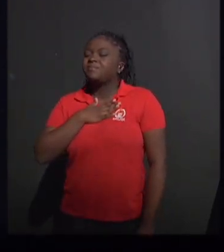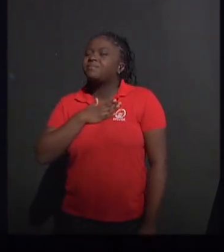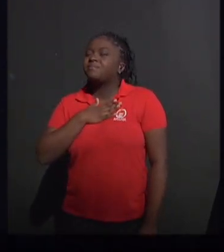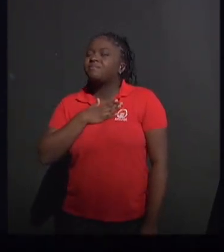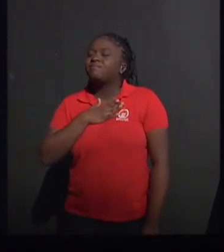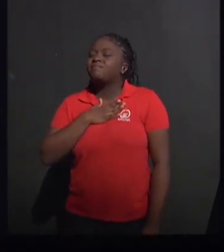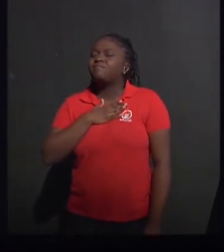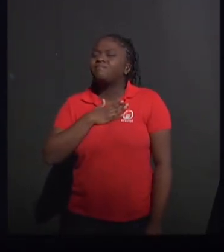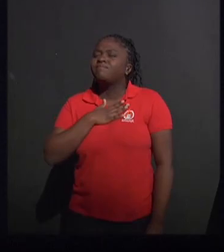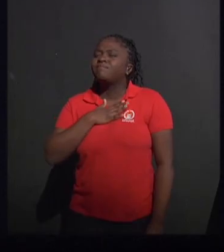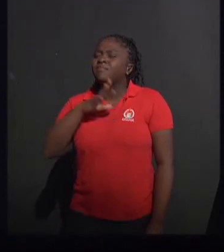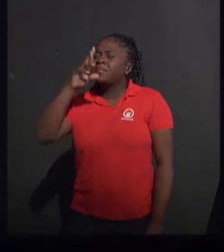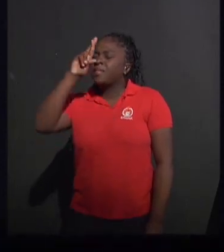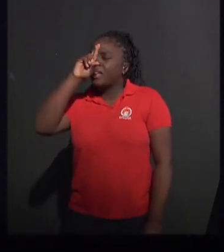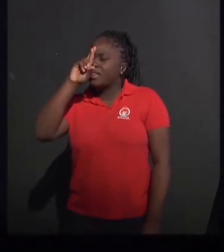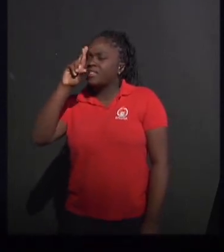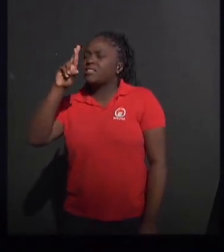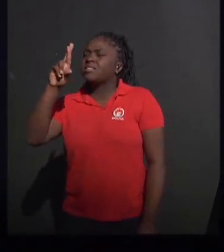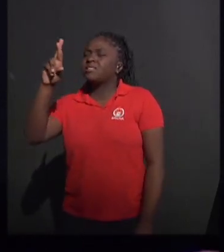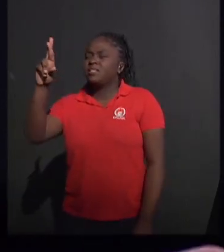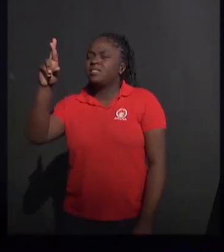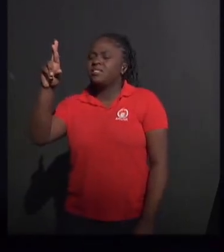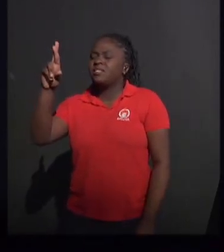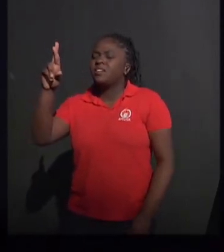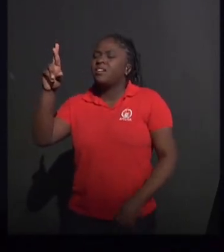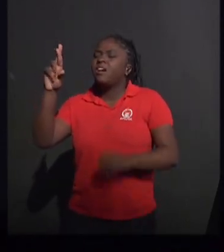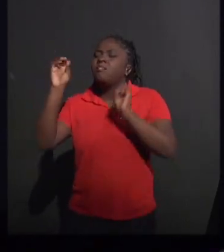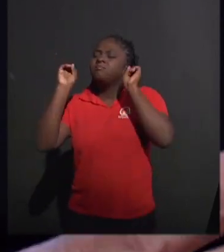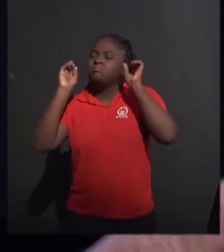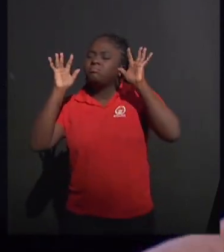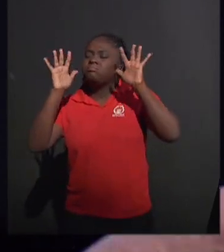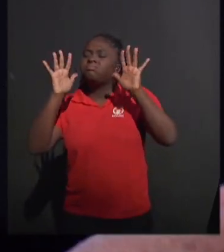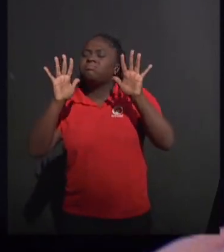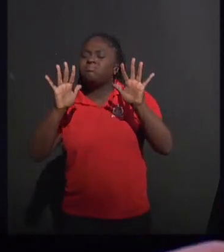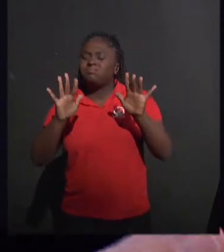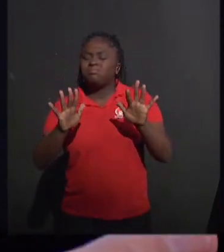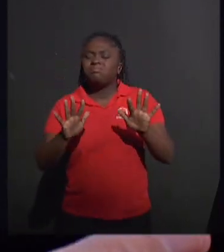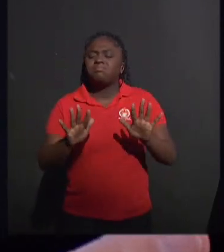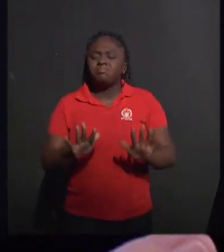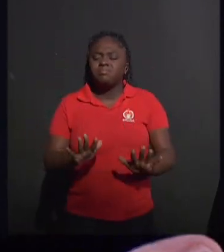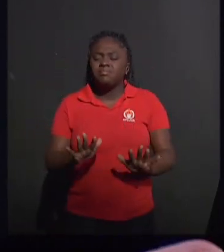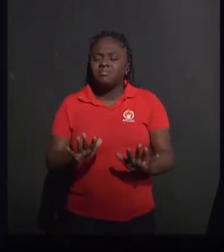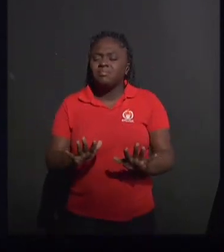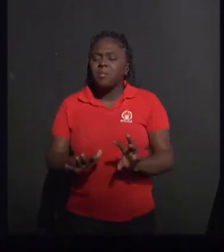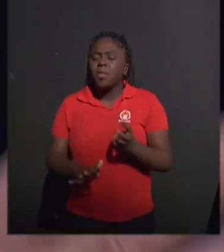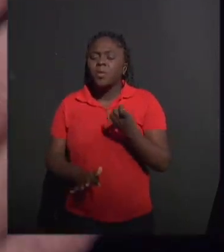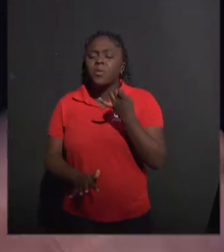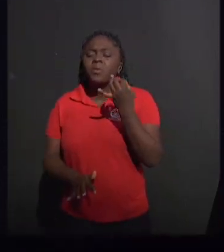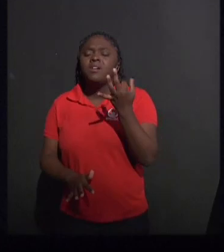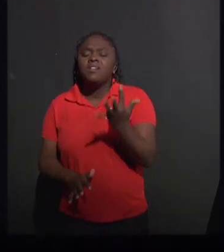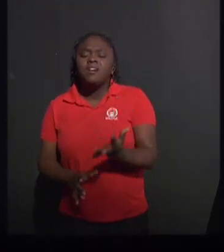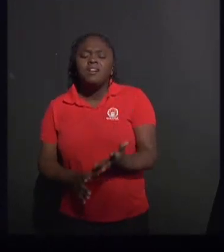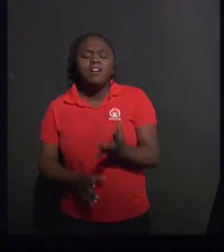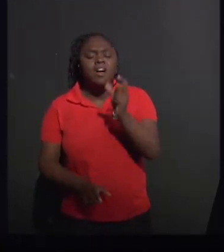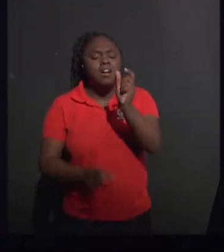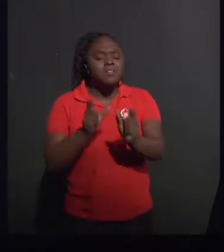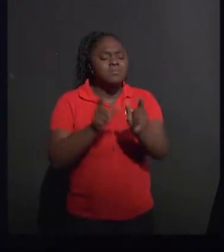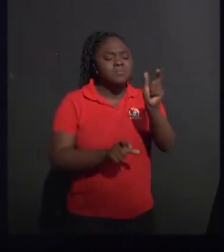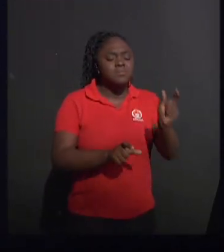Venha a tua intervenção, Senhor. Quantos que já ouviram da tua palavra, a semente